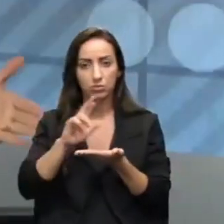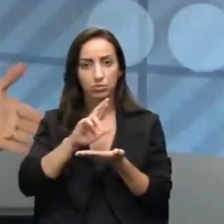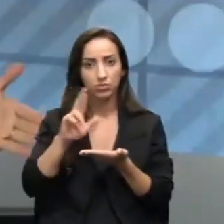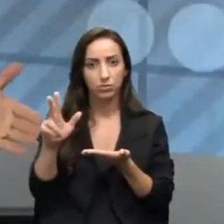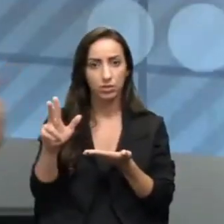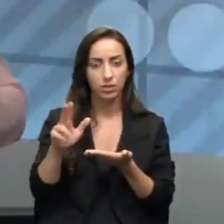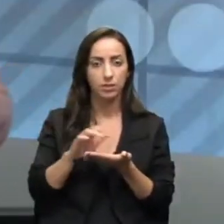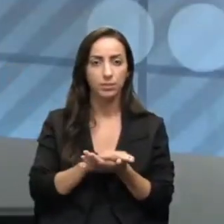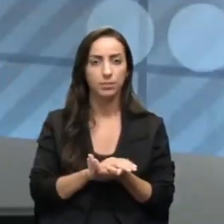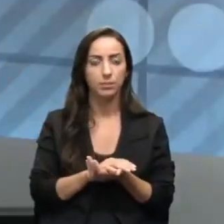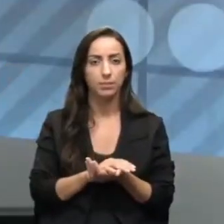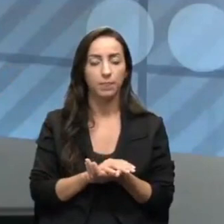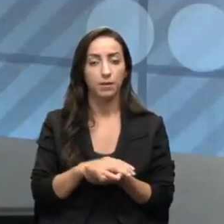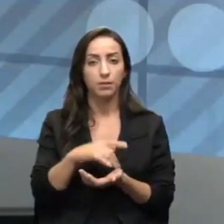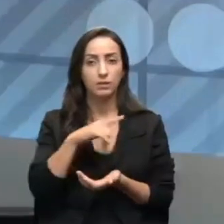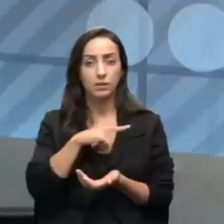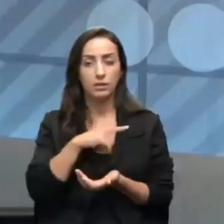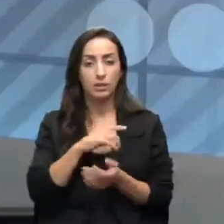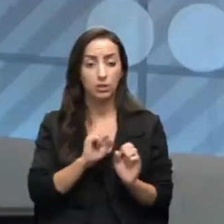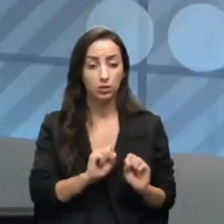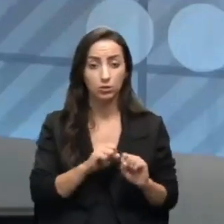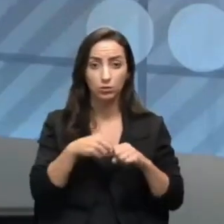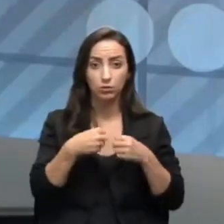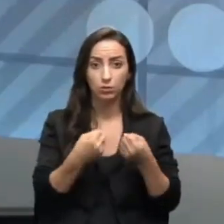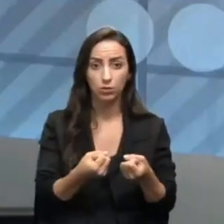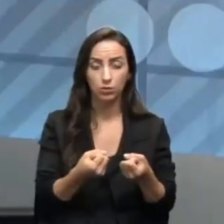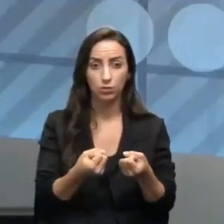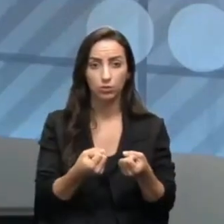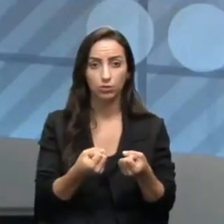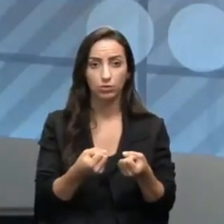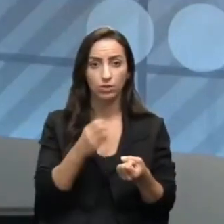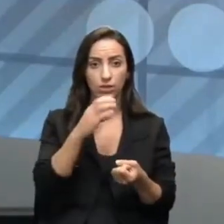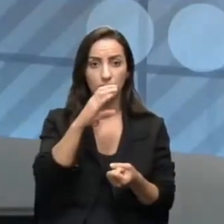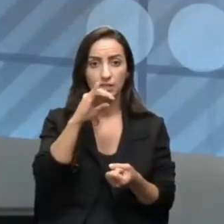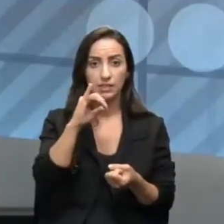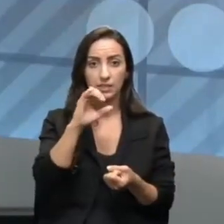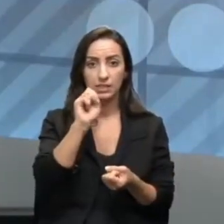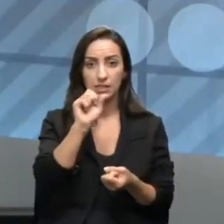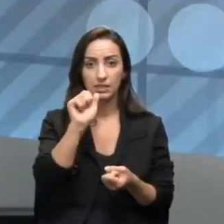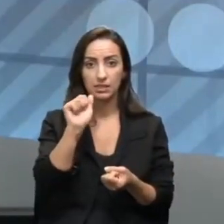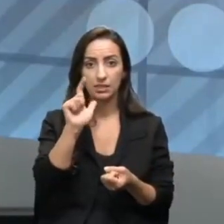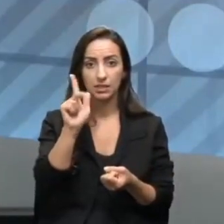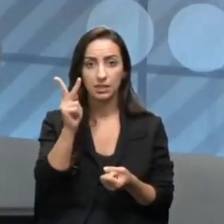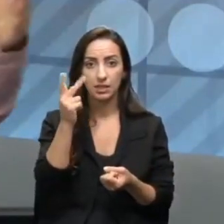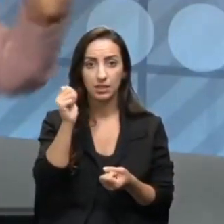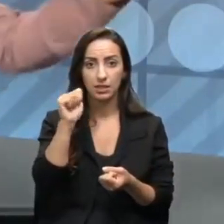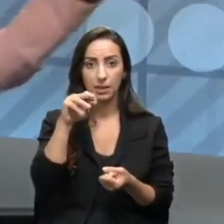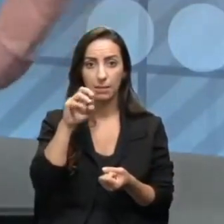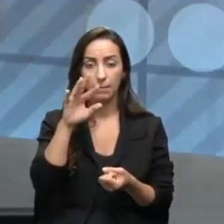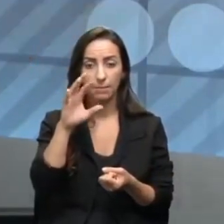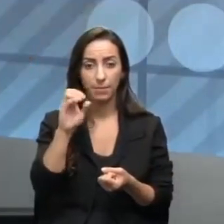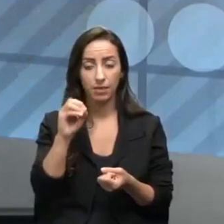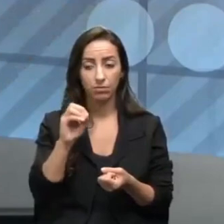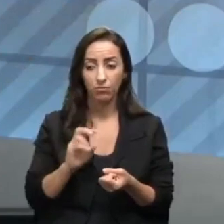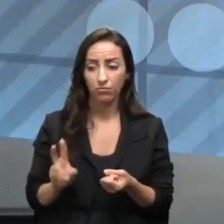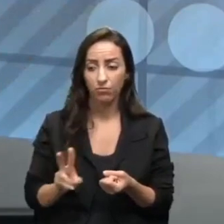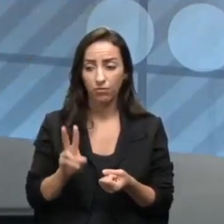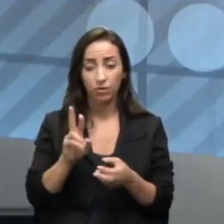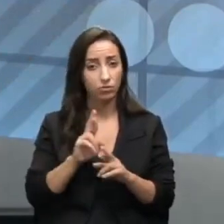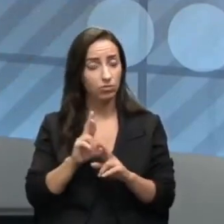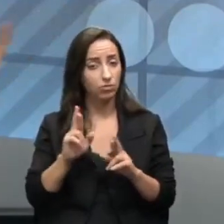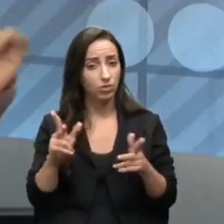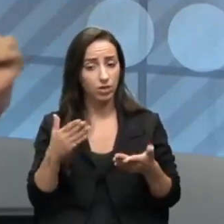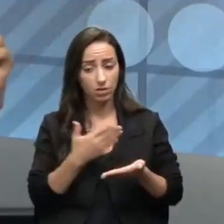nosso elemento. Então, nós temos esforços de cisalhamento ocorrendo em valores diferentes durante todo o